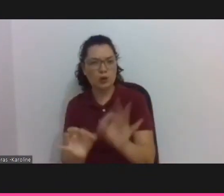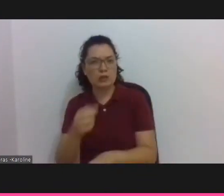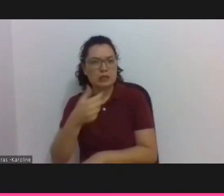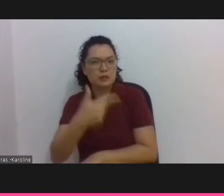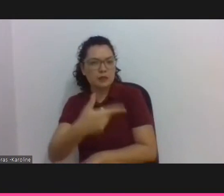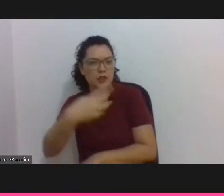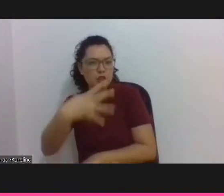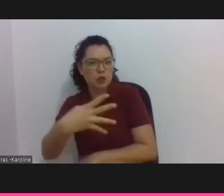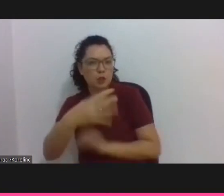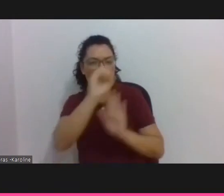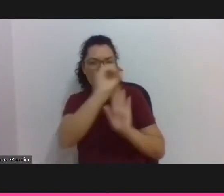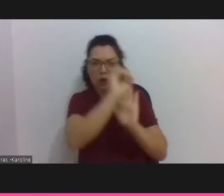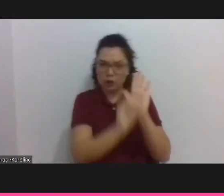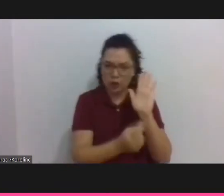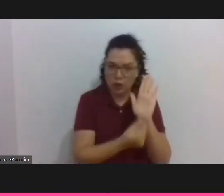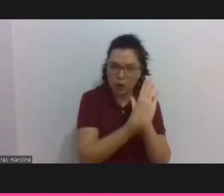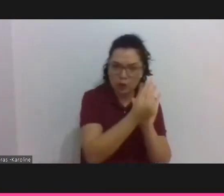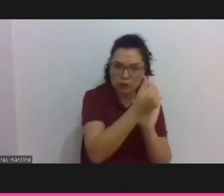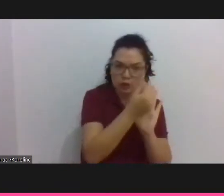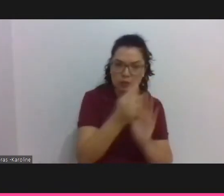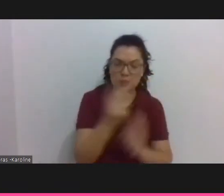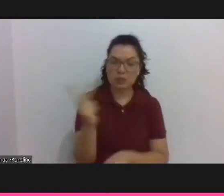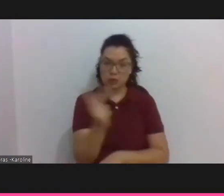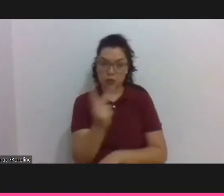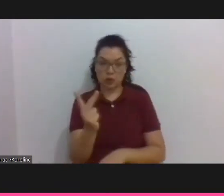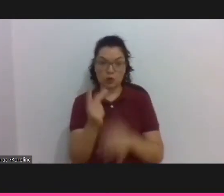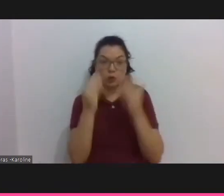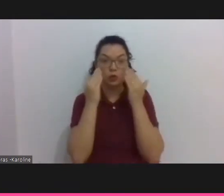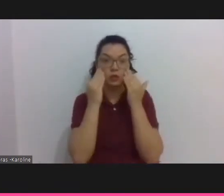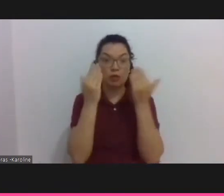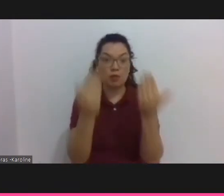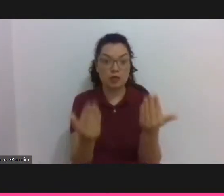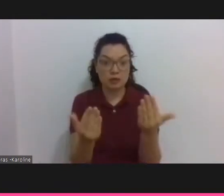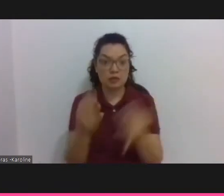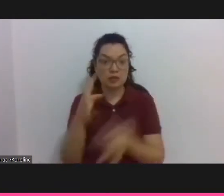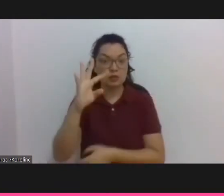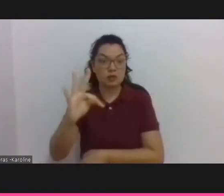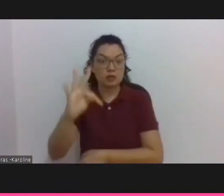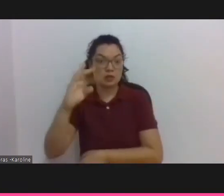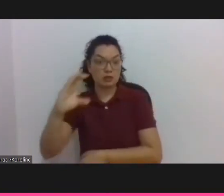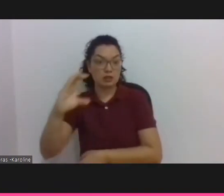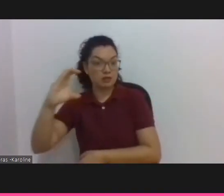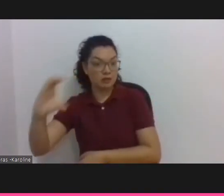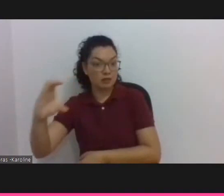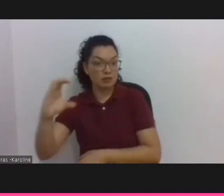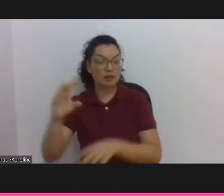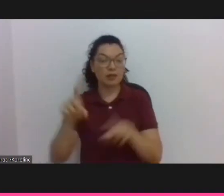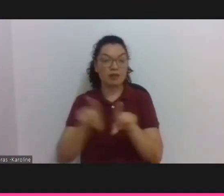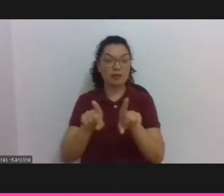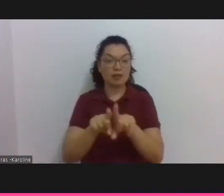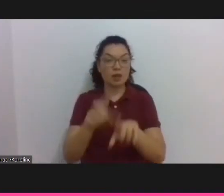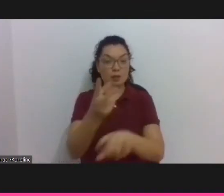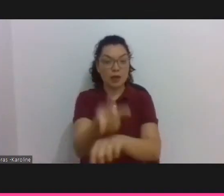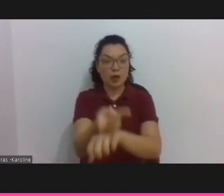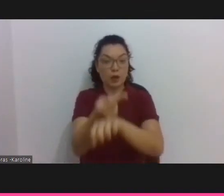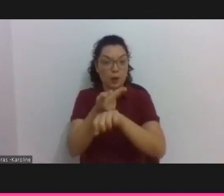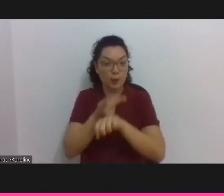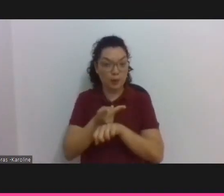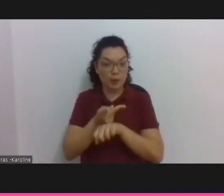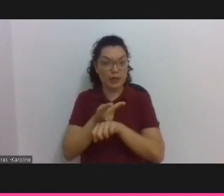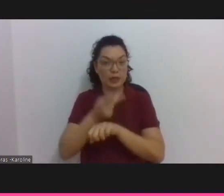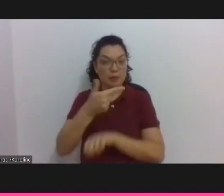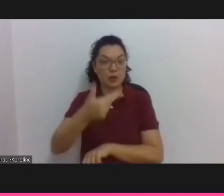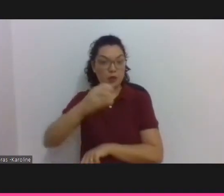2 exposições, a dos projetos de conclusão de curso e do próprio Prêmio Enamparque 2020, de